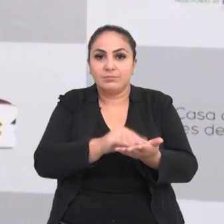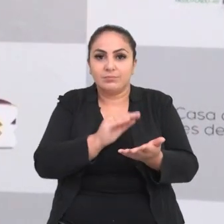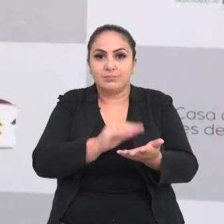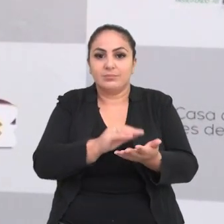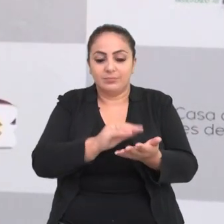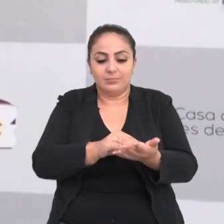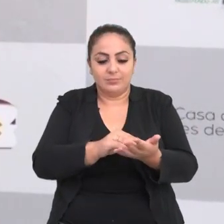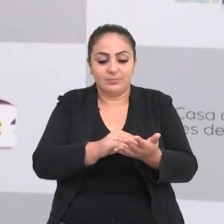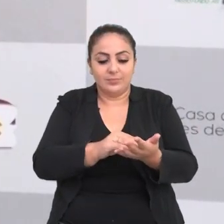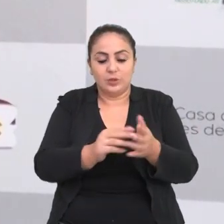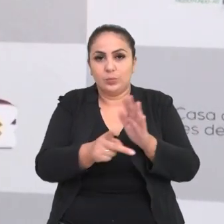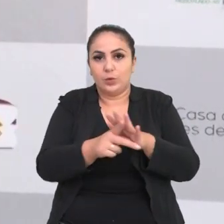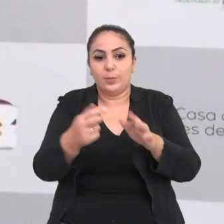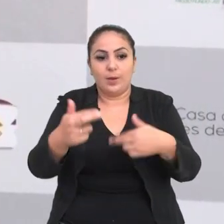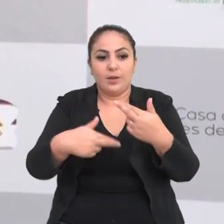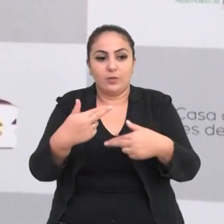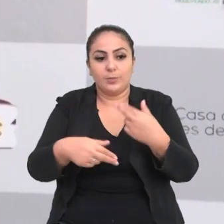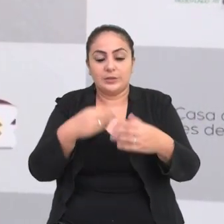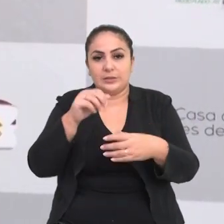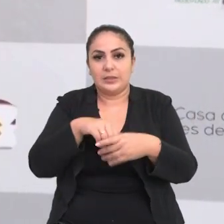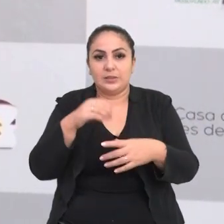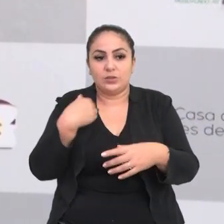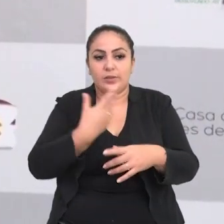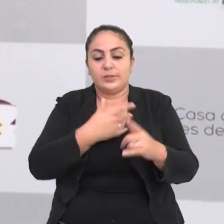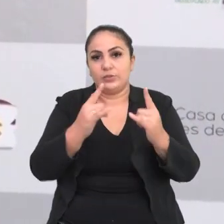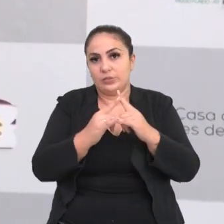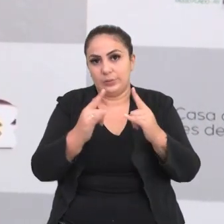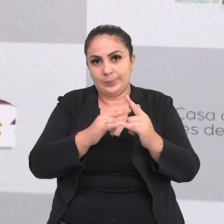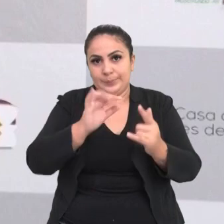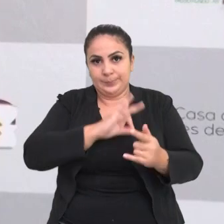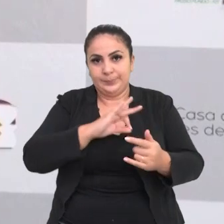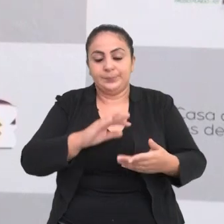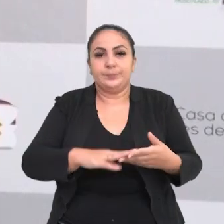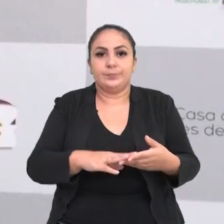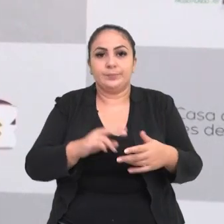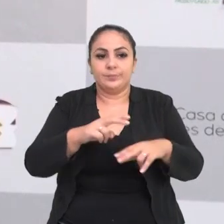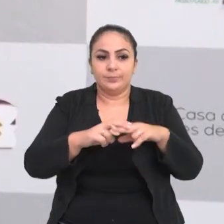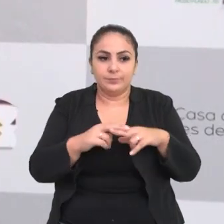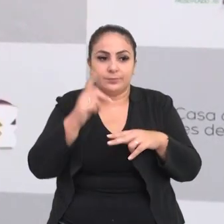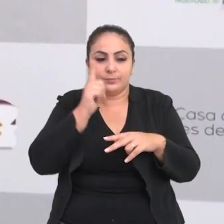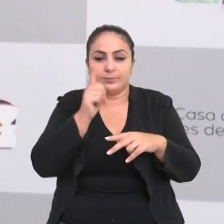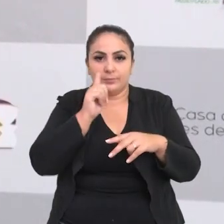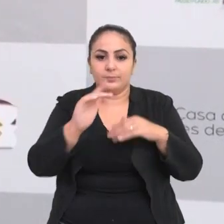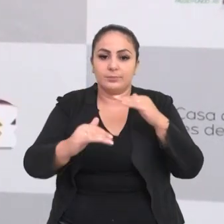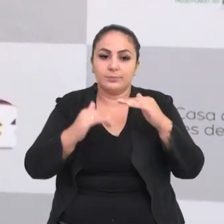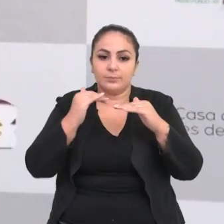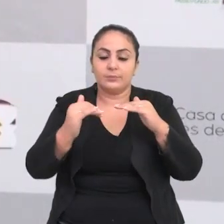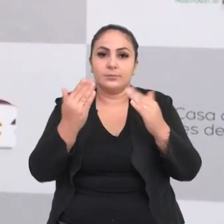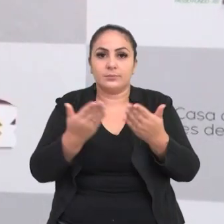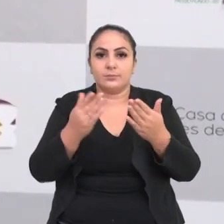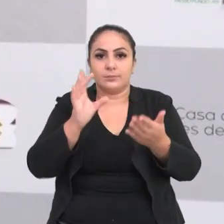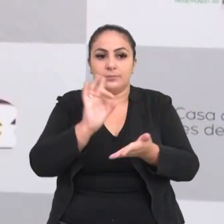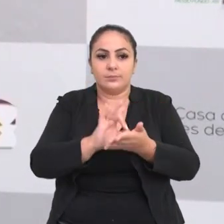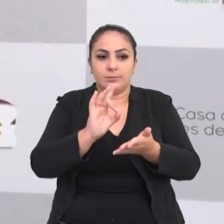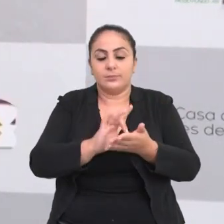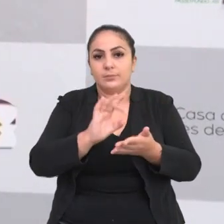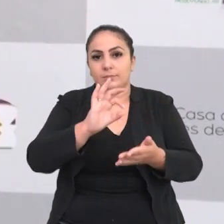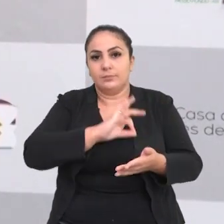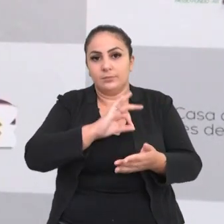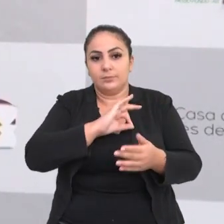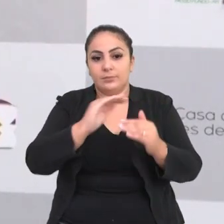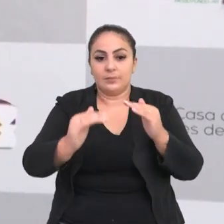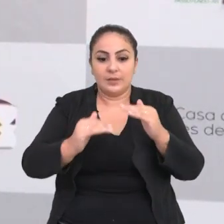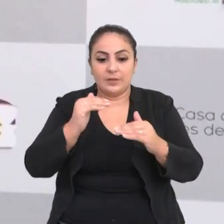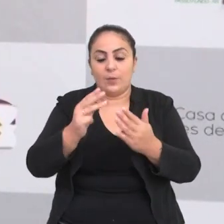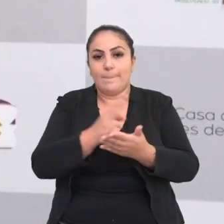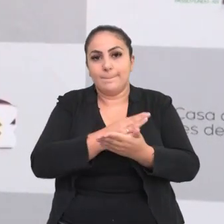né, de uma reforma dentro da instituição Brigada Militar. E ela alcançará o efetivo hoje de praças da Brigada Militar do